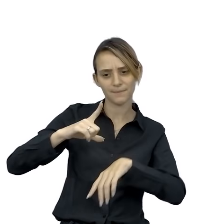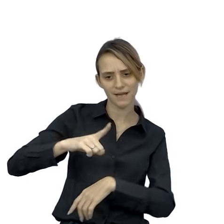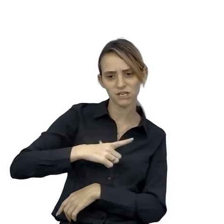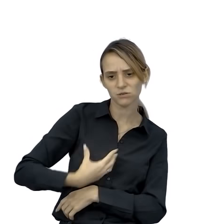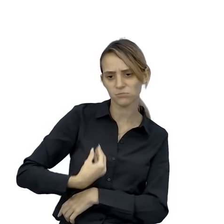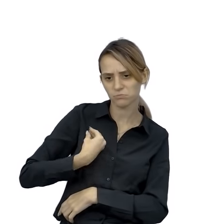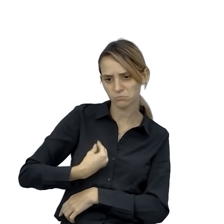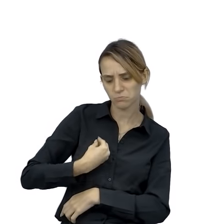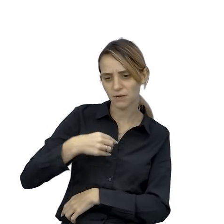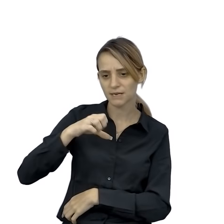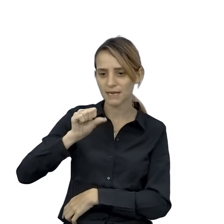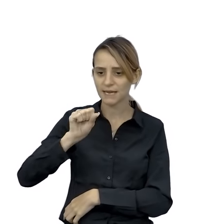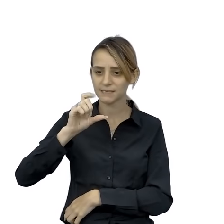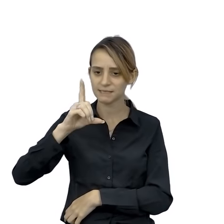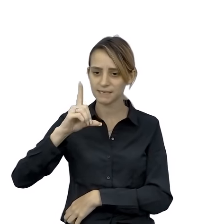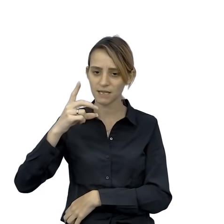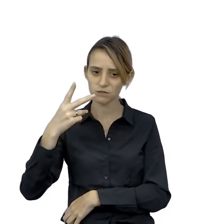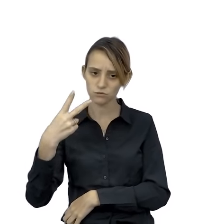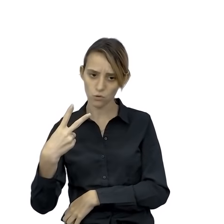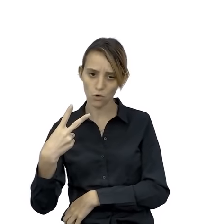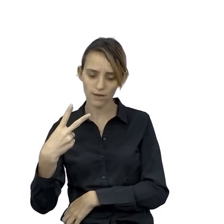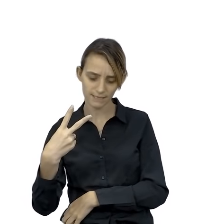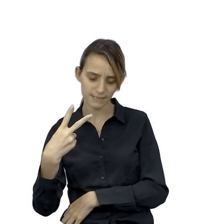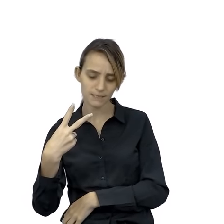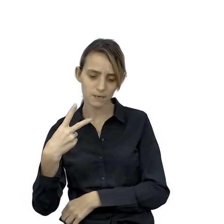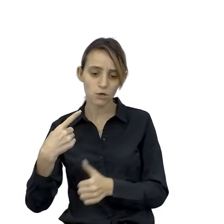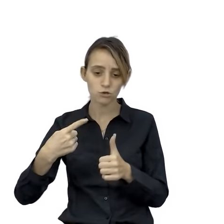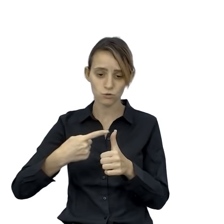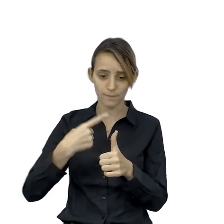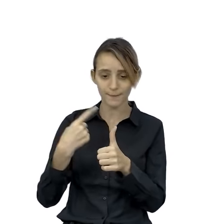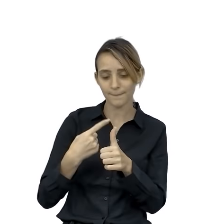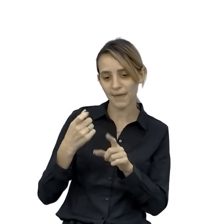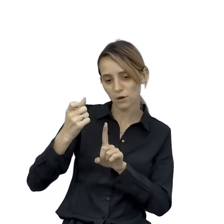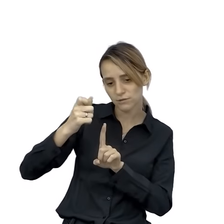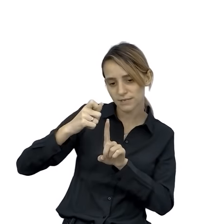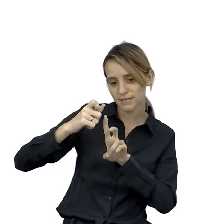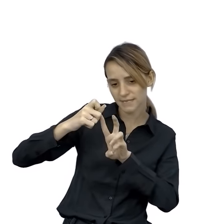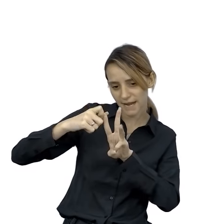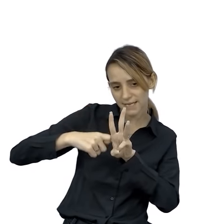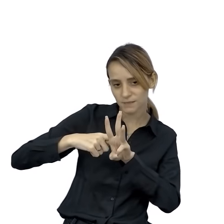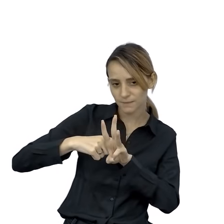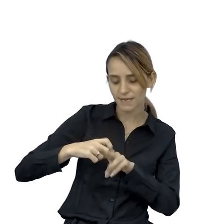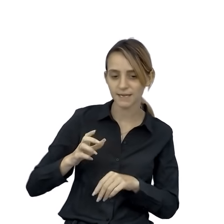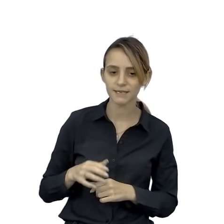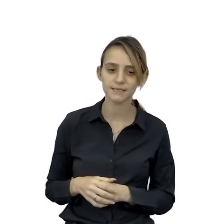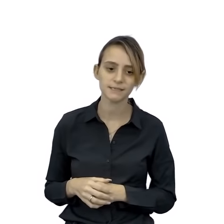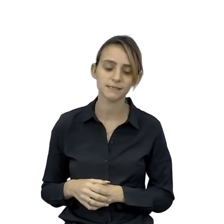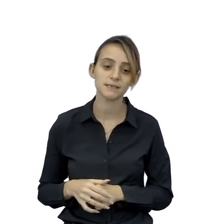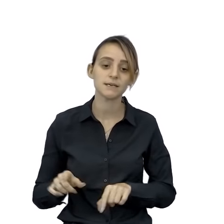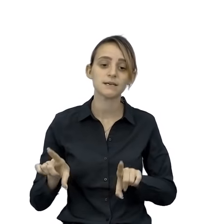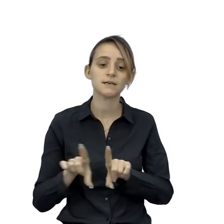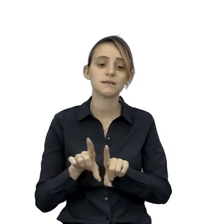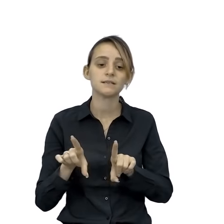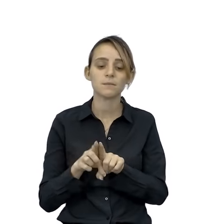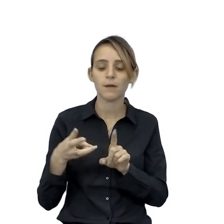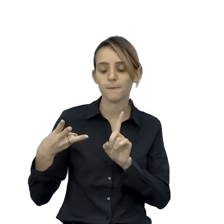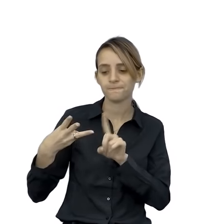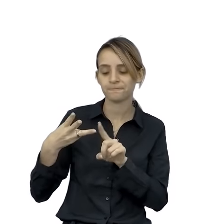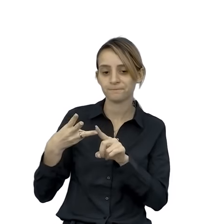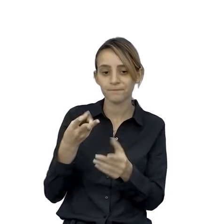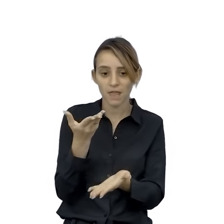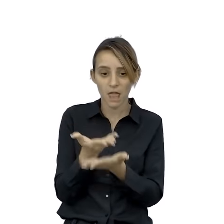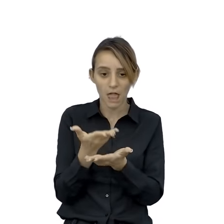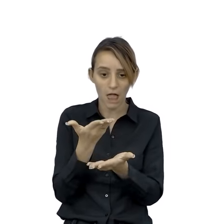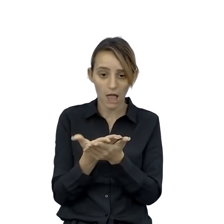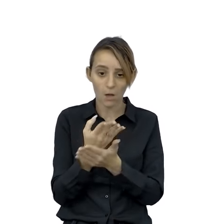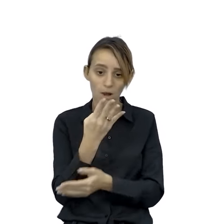presente, né, na sequência, e também vimos a aula 4, com foco aí, né,